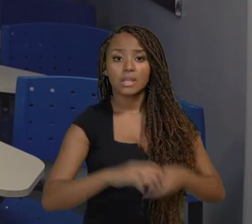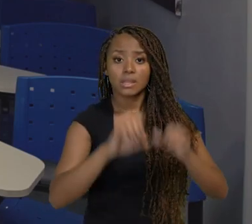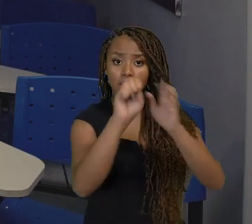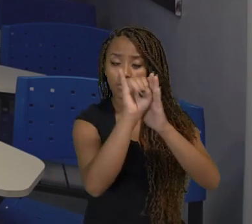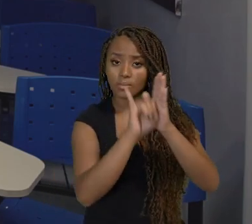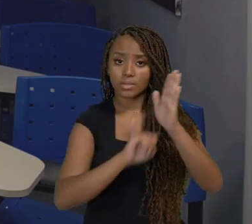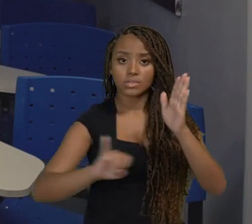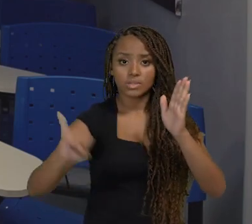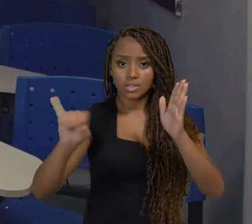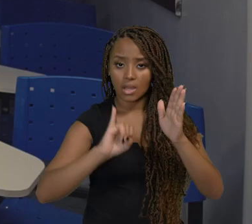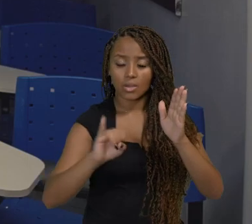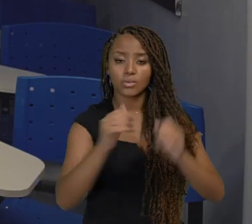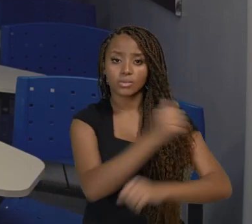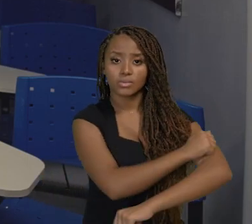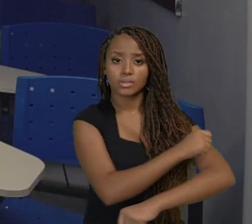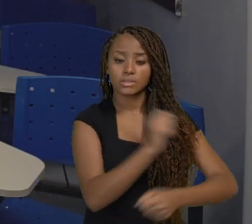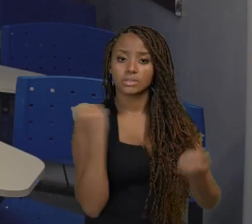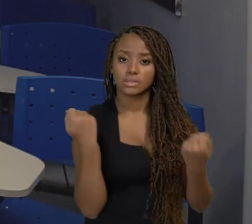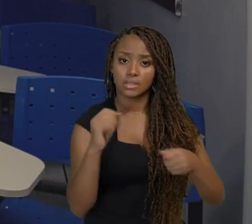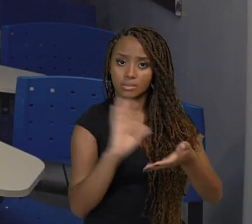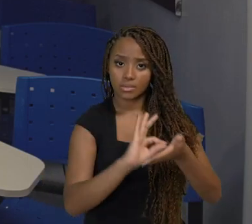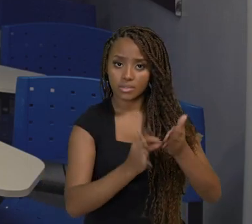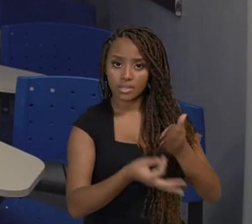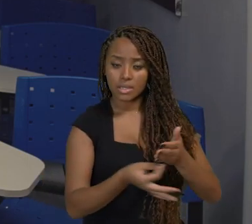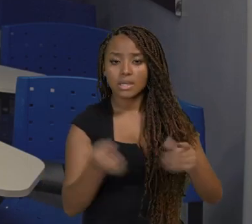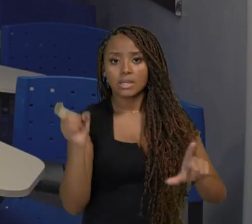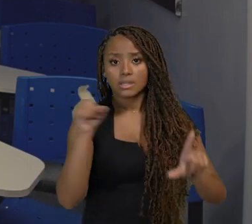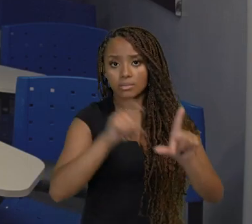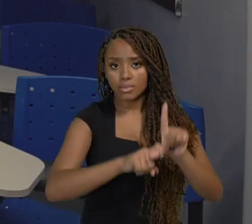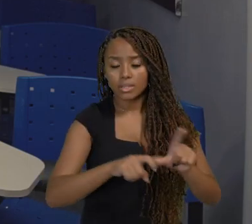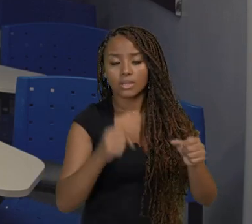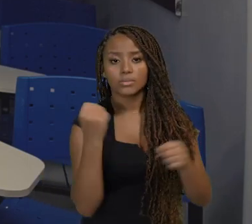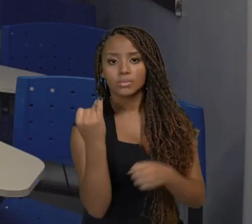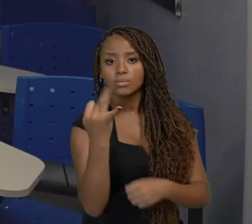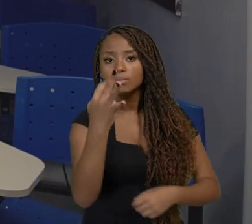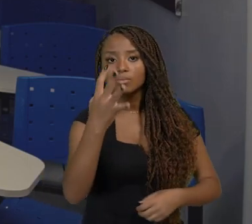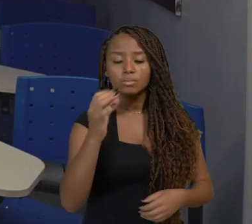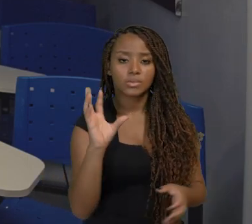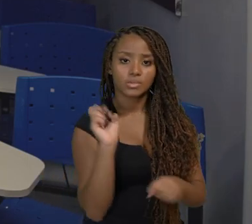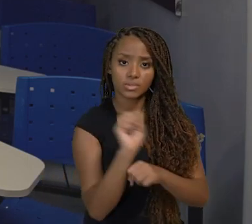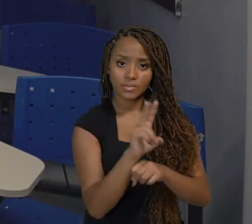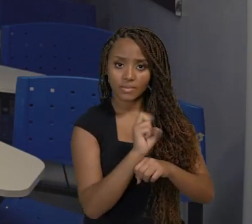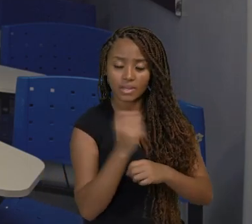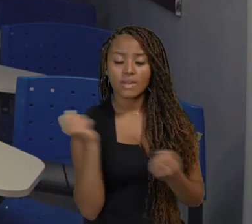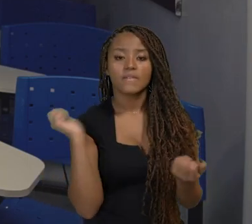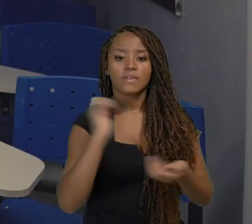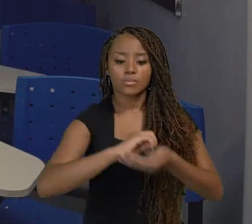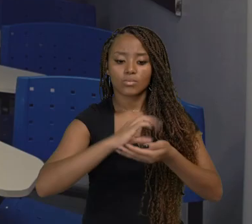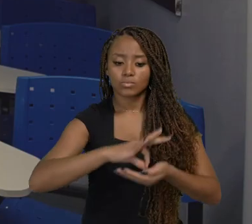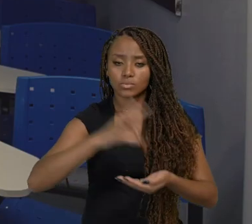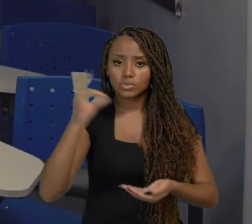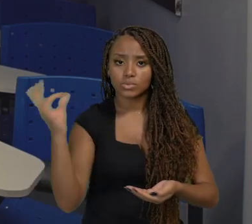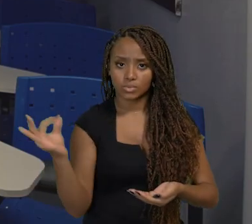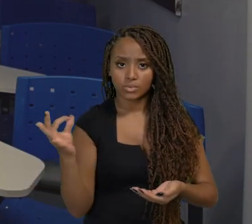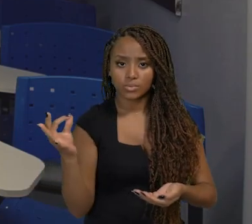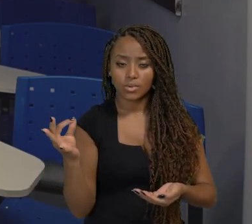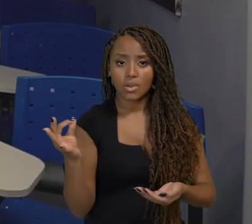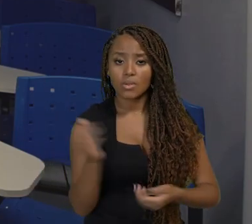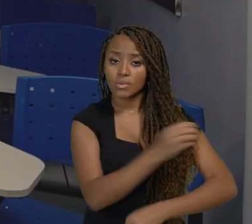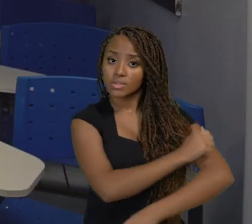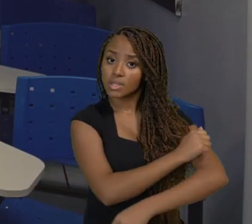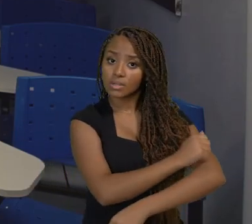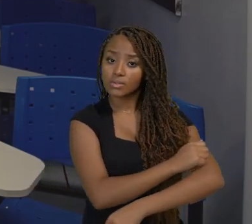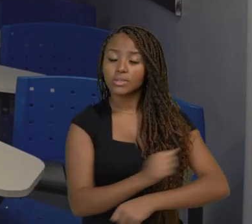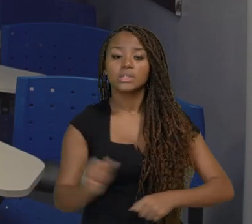cadastrar e, dependendo da quantidade de vaga e tudo mais, é feito um sorteio aberto às turmas e os alunos e a comunidade externa podem